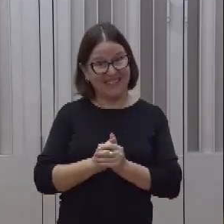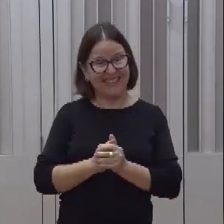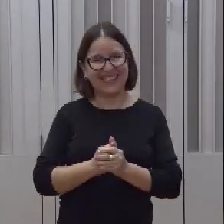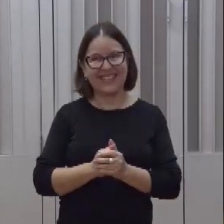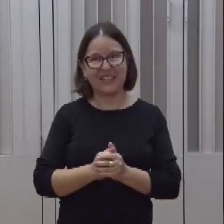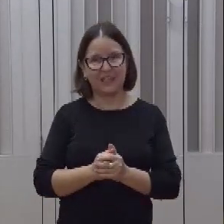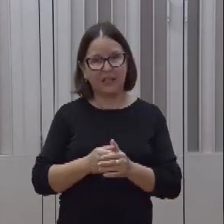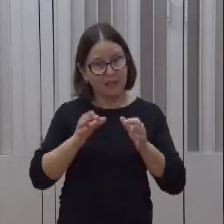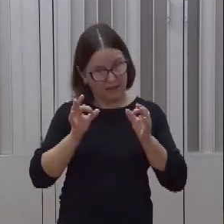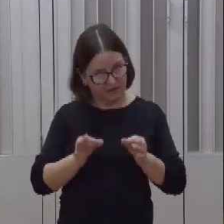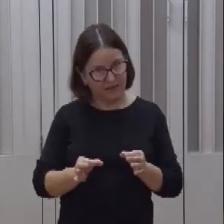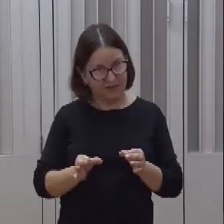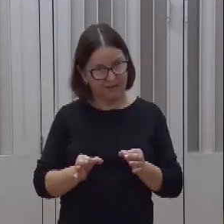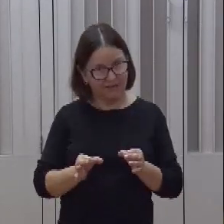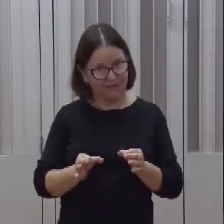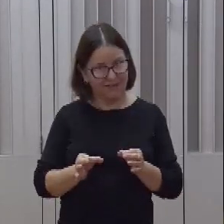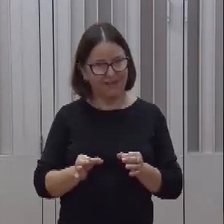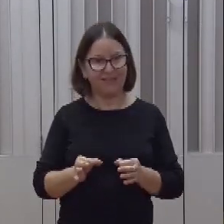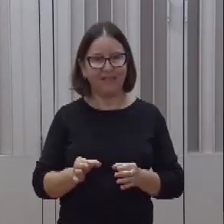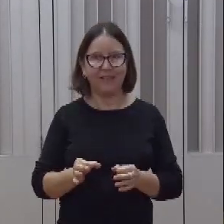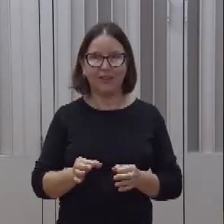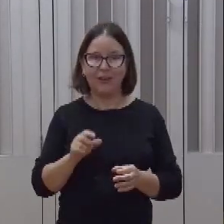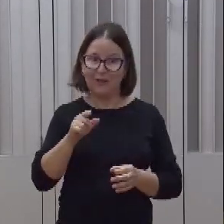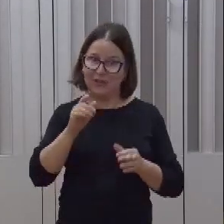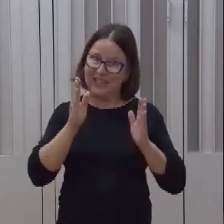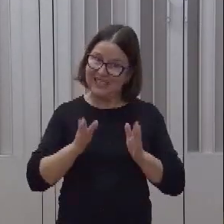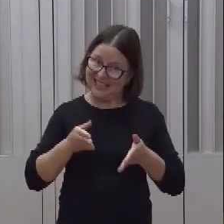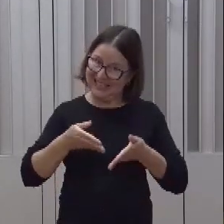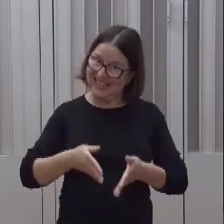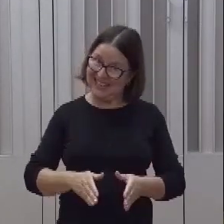Tem certeza? Você já nasceu de novo?